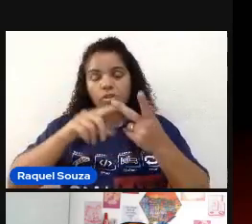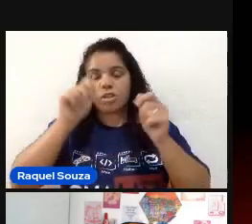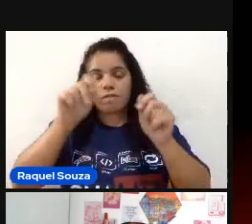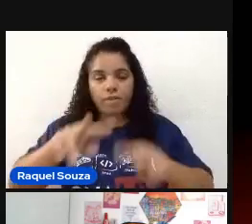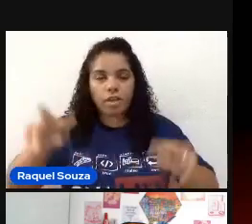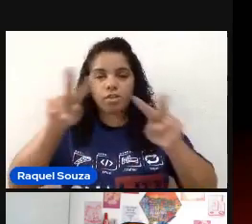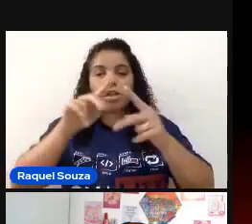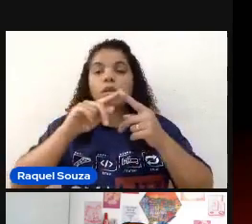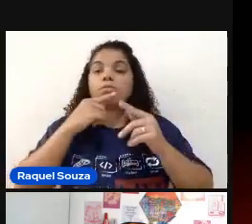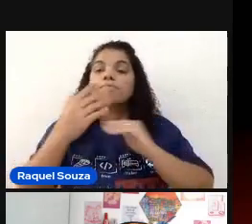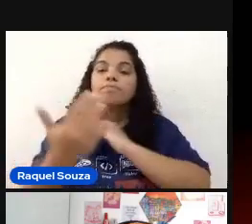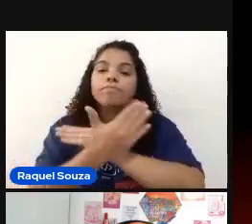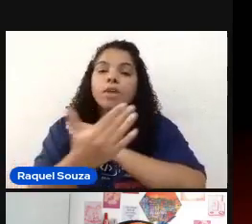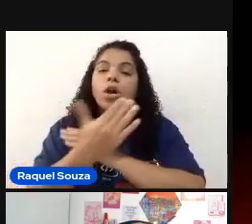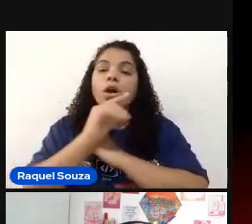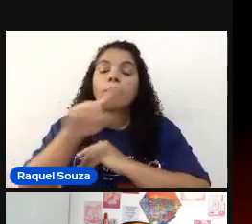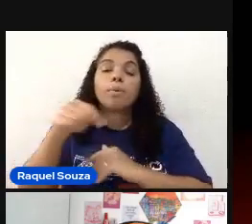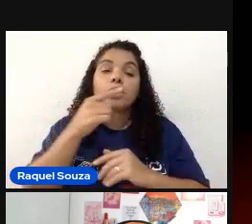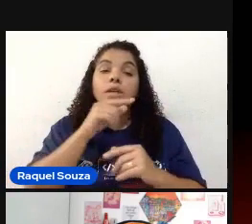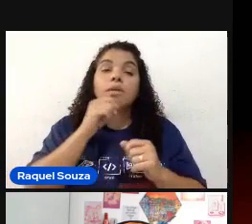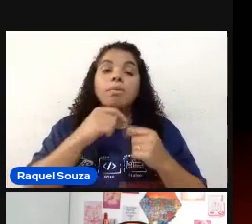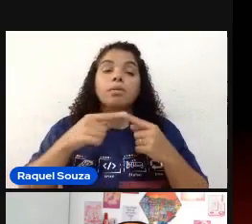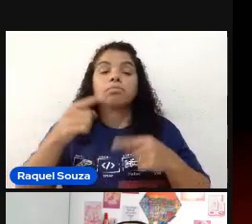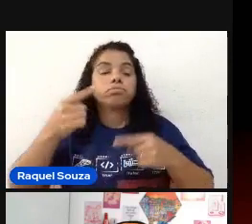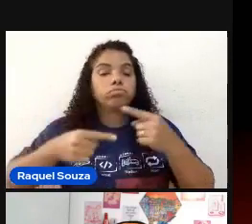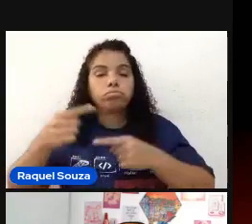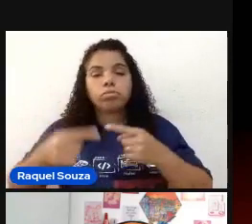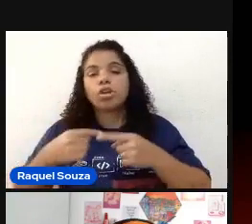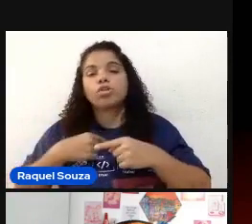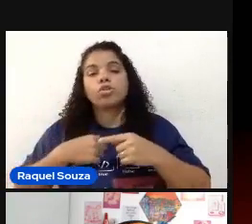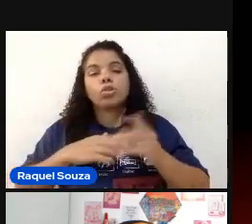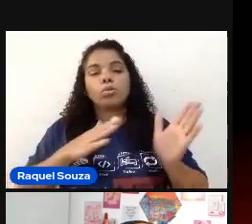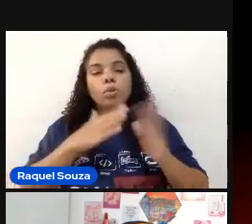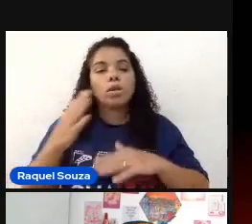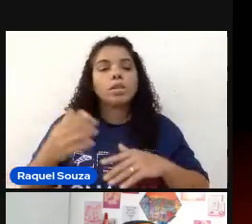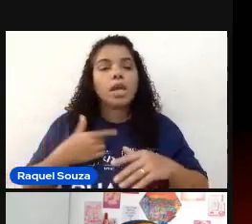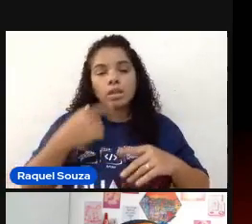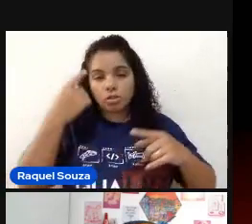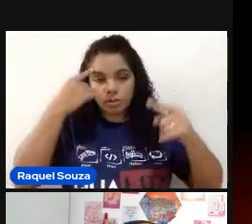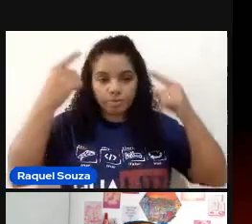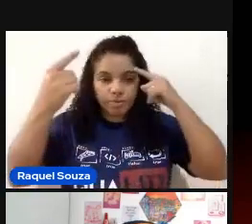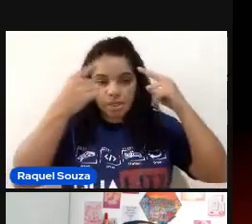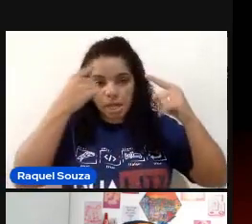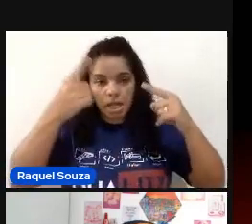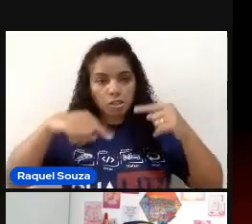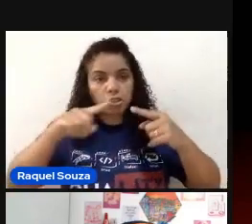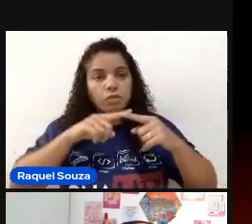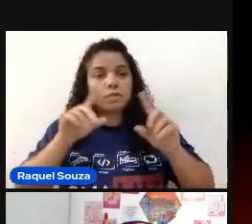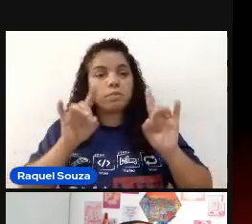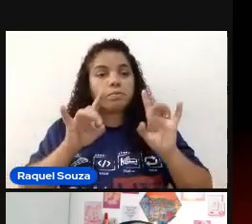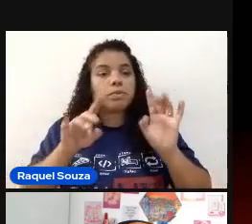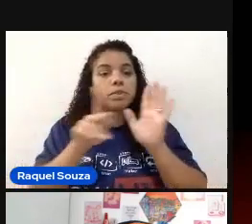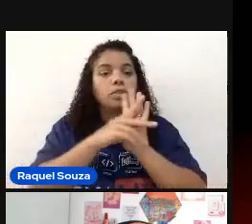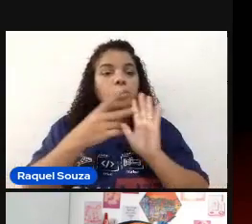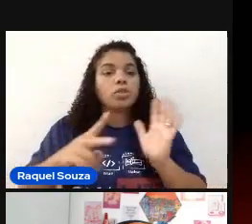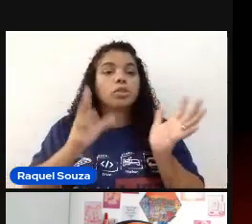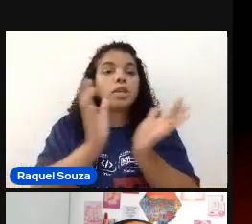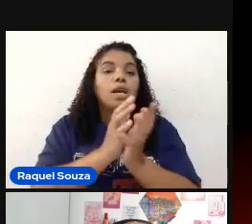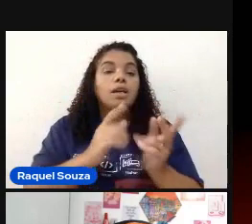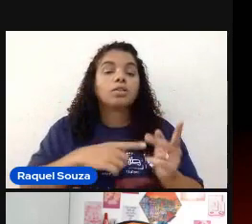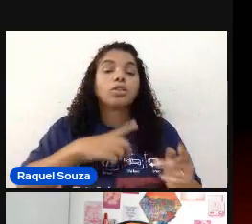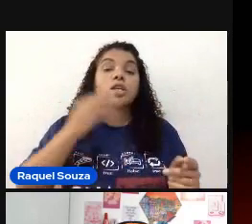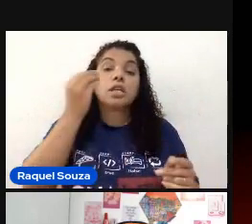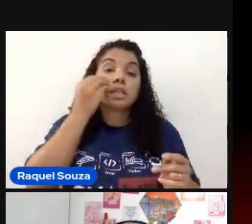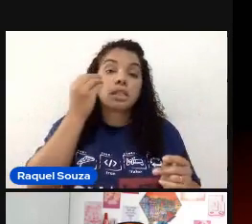nos auxiliam para guiar as discussões e os nossos processos criativos, ali que, mais especificamente, os nossos casos de teste, nos quais